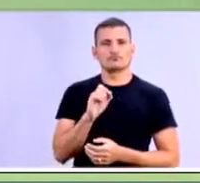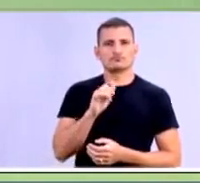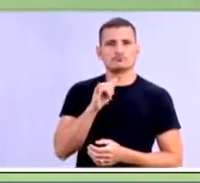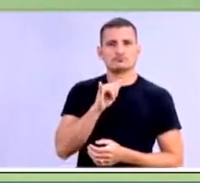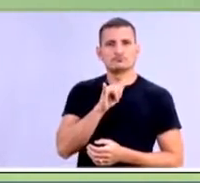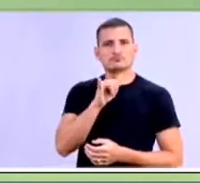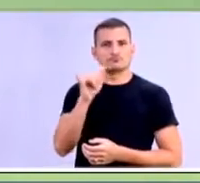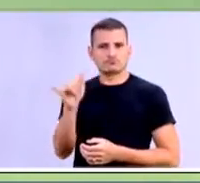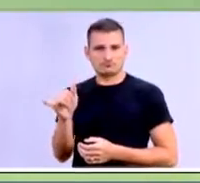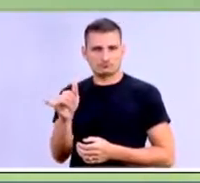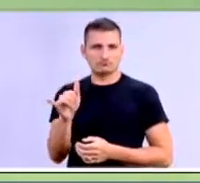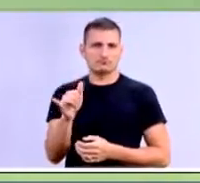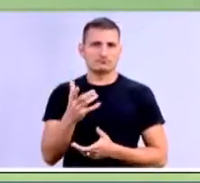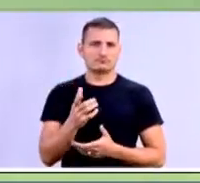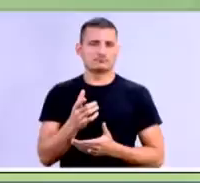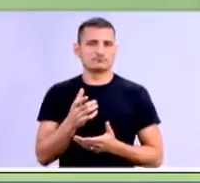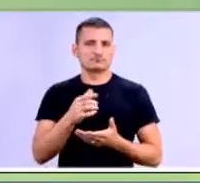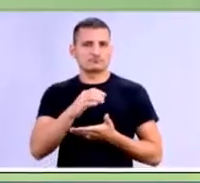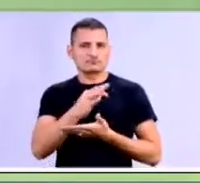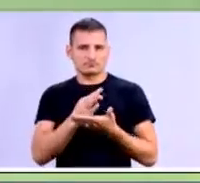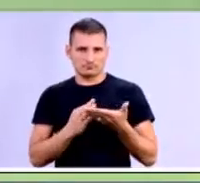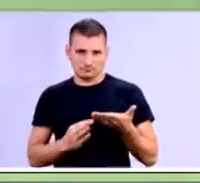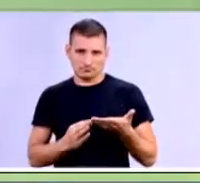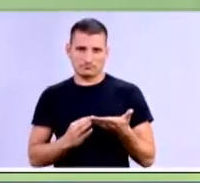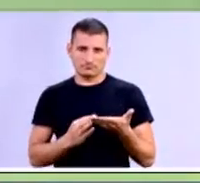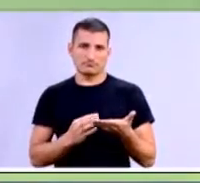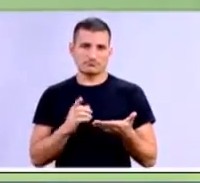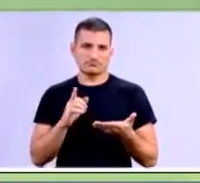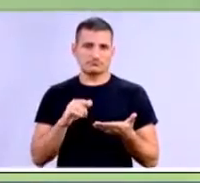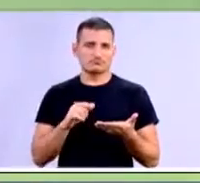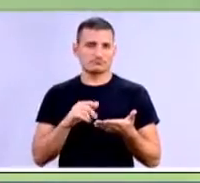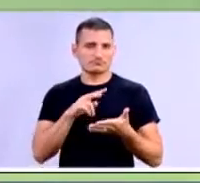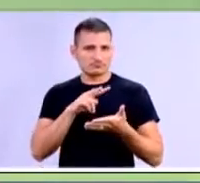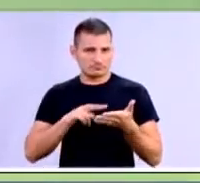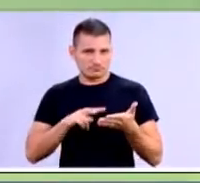produtor textual o